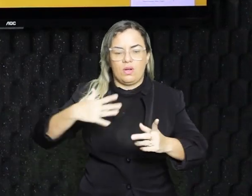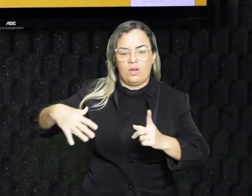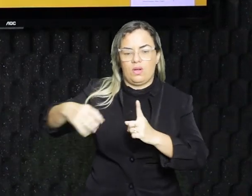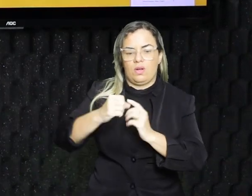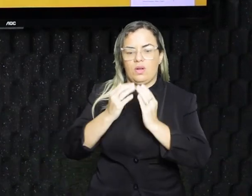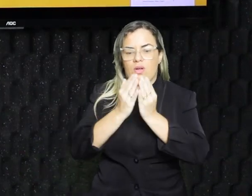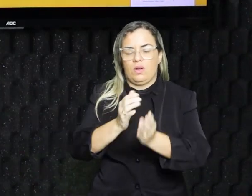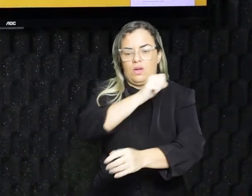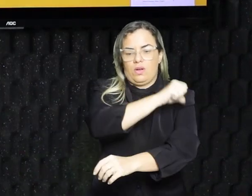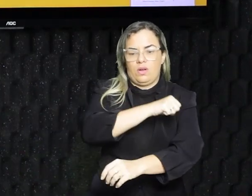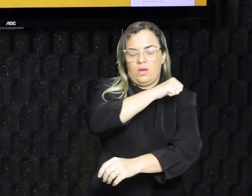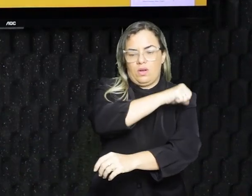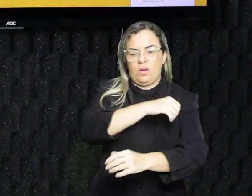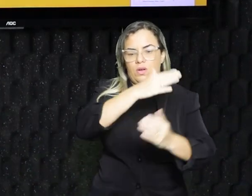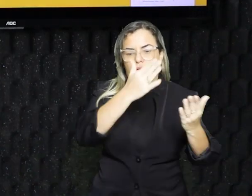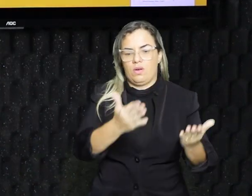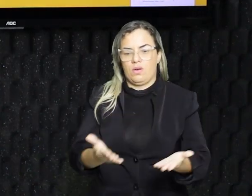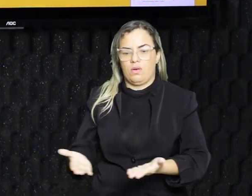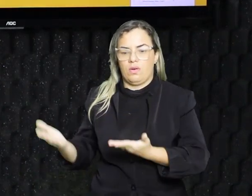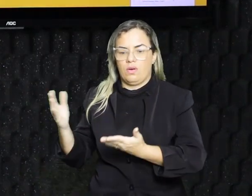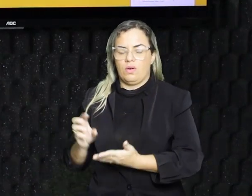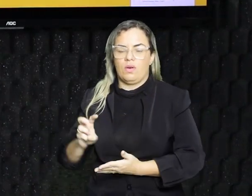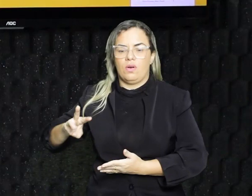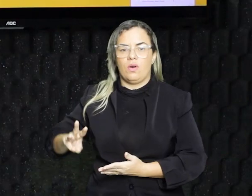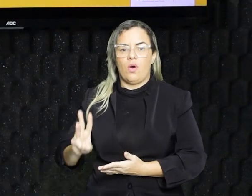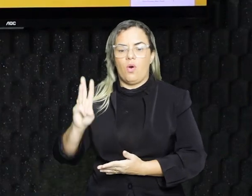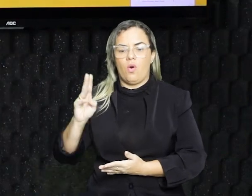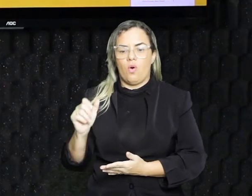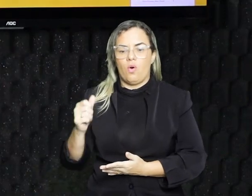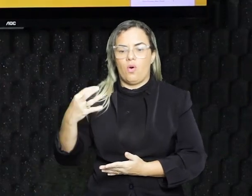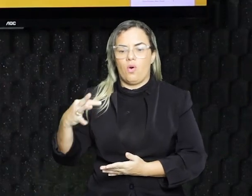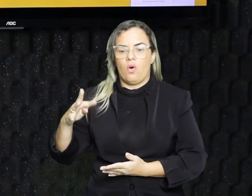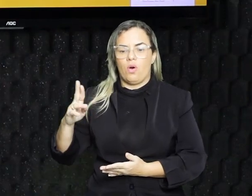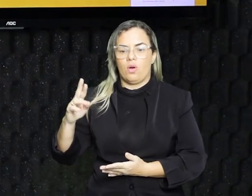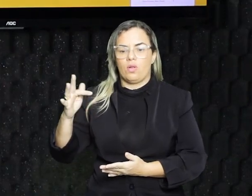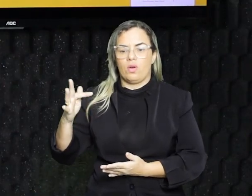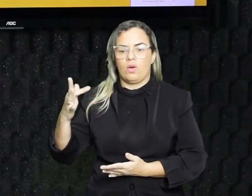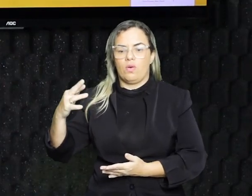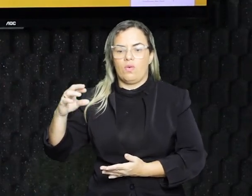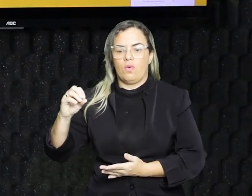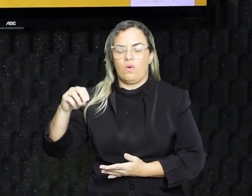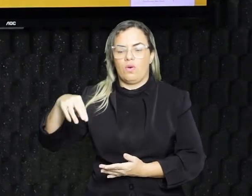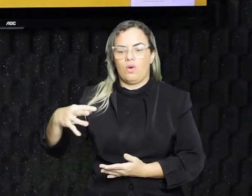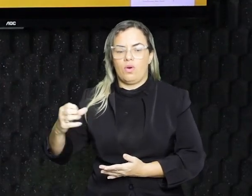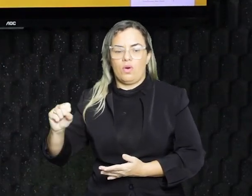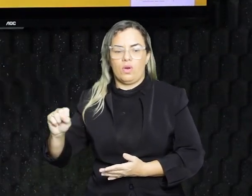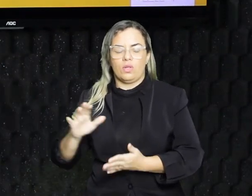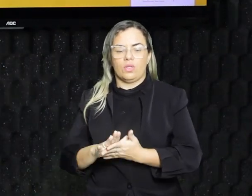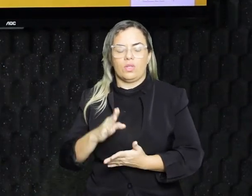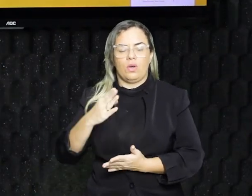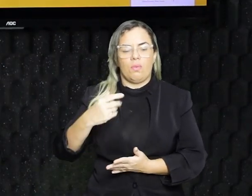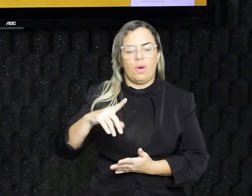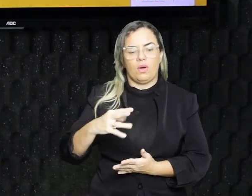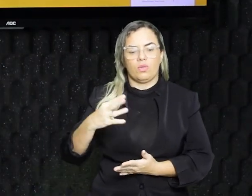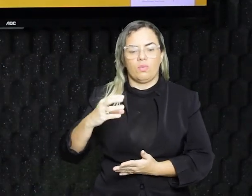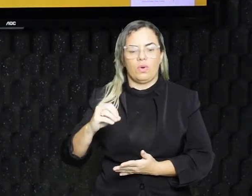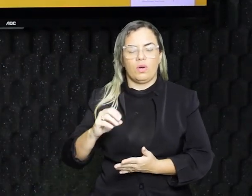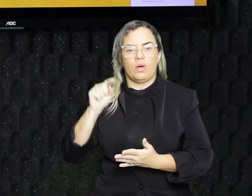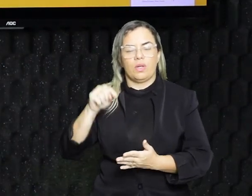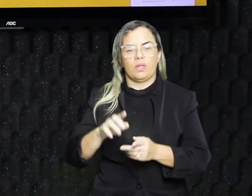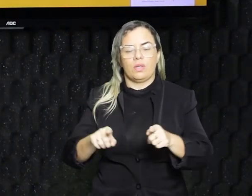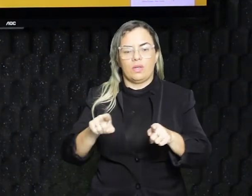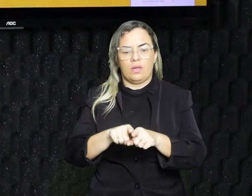de Janeiro ao patamar de waterfronts de Baltimore em Barcelona e Buenos Aires, por exemplo, na